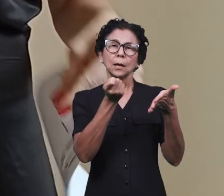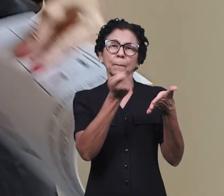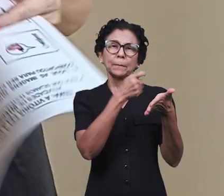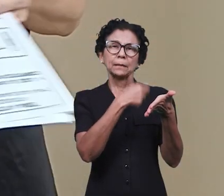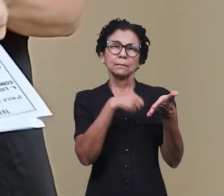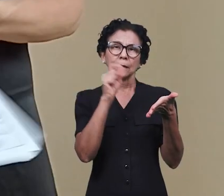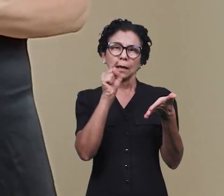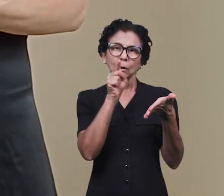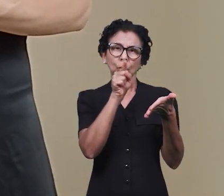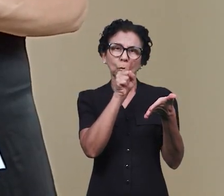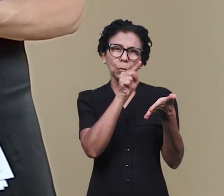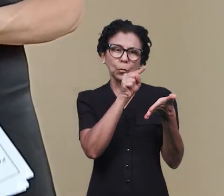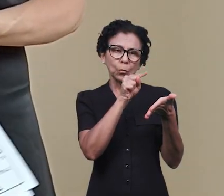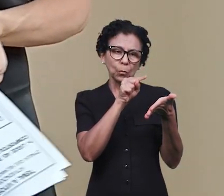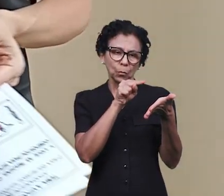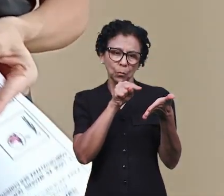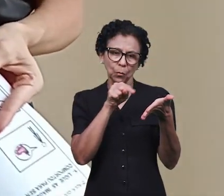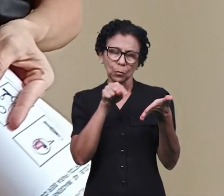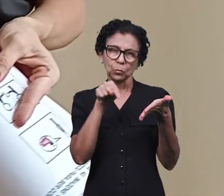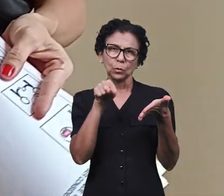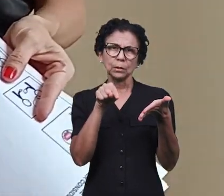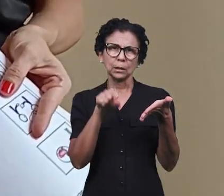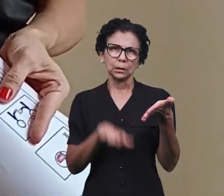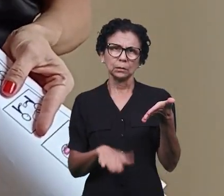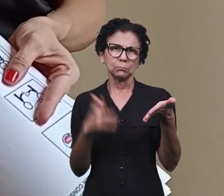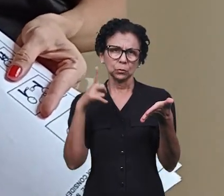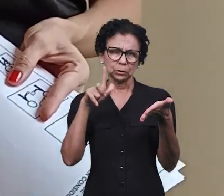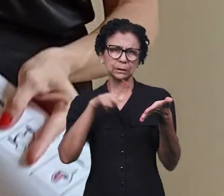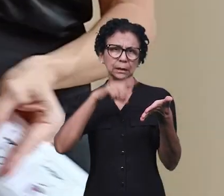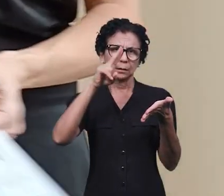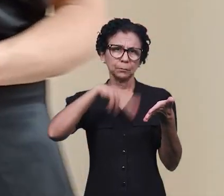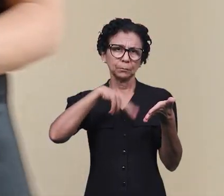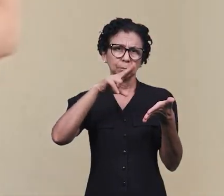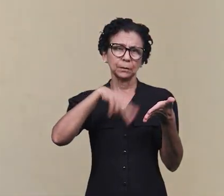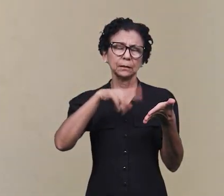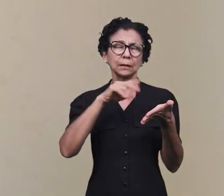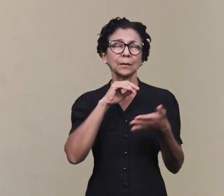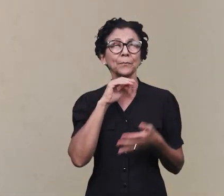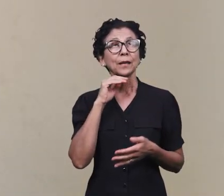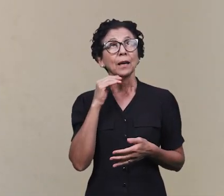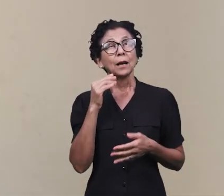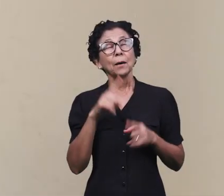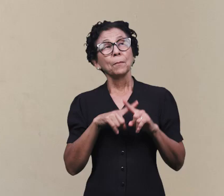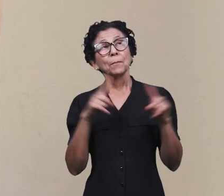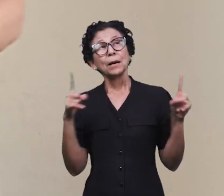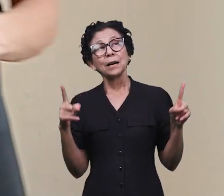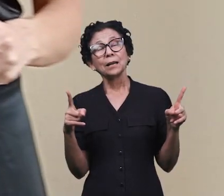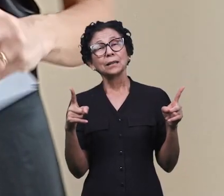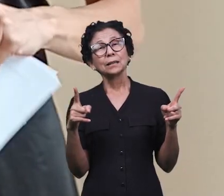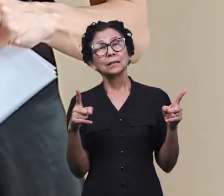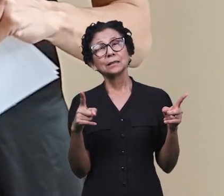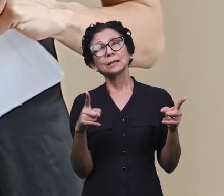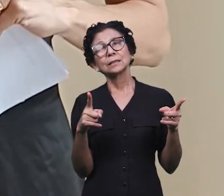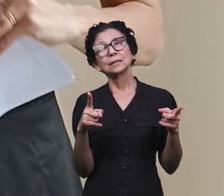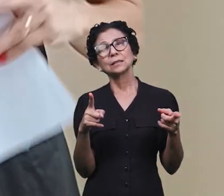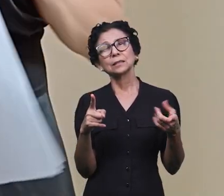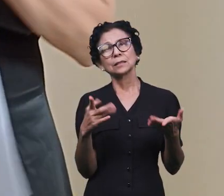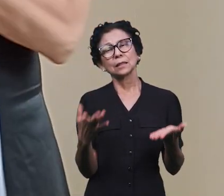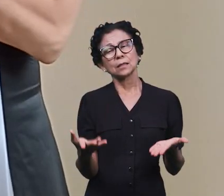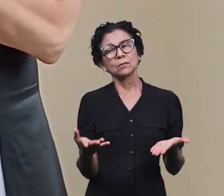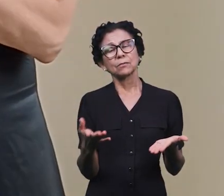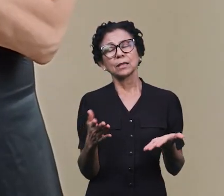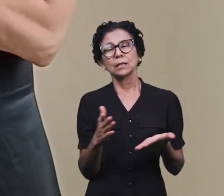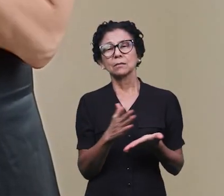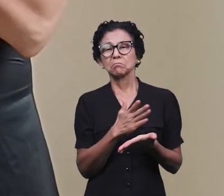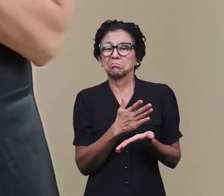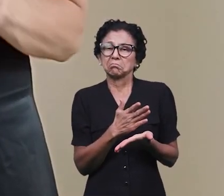contornar, porque tem crianças que conseguem pintar. Mas vamos supor que tem crianças que não têm, né? Tem uma